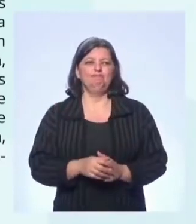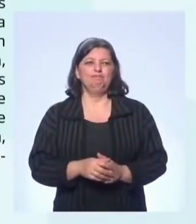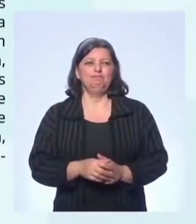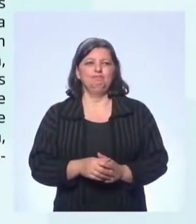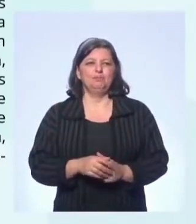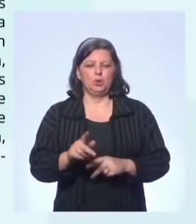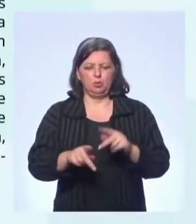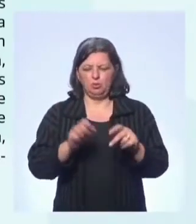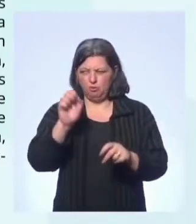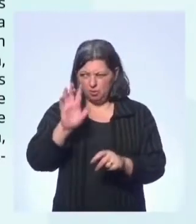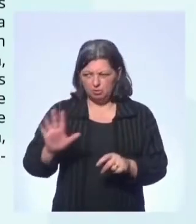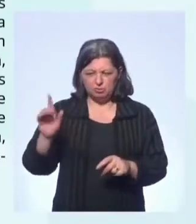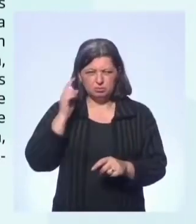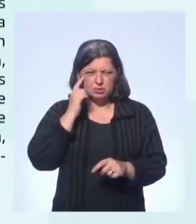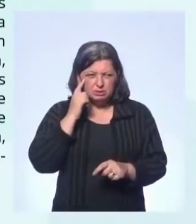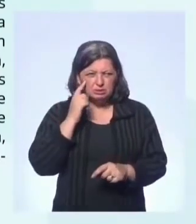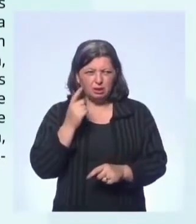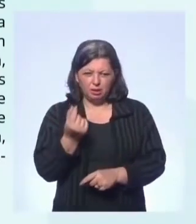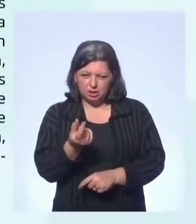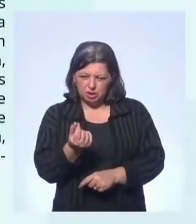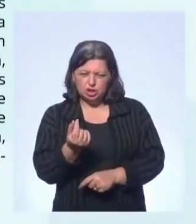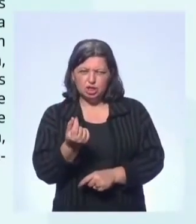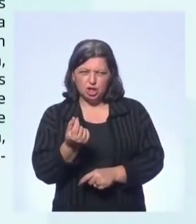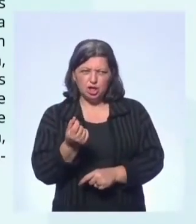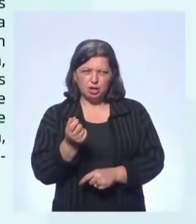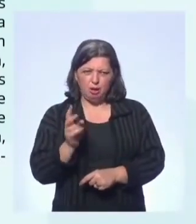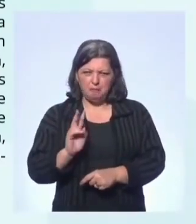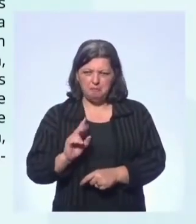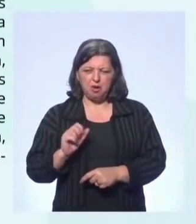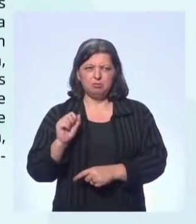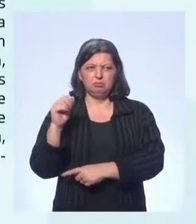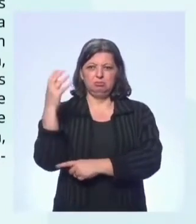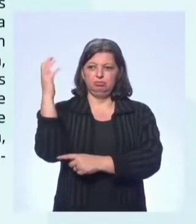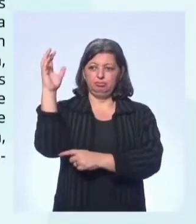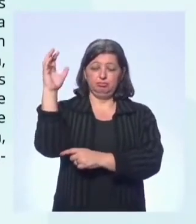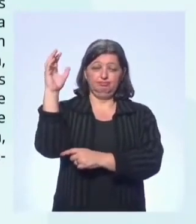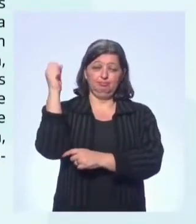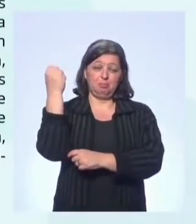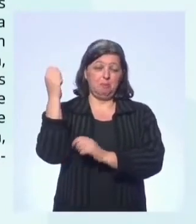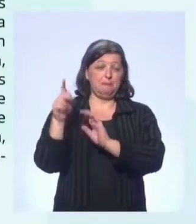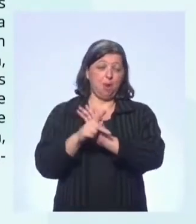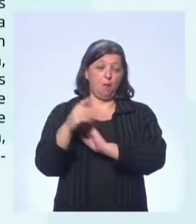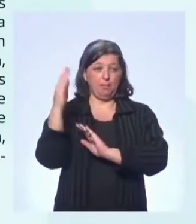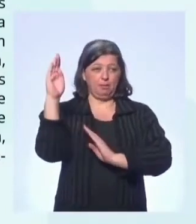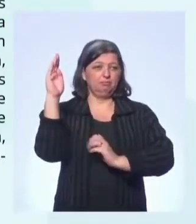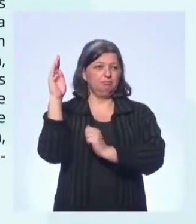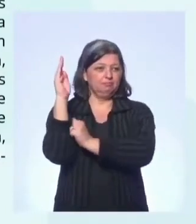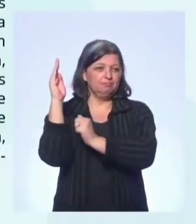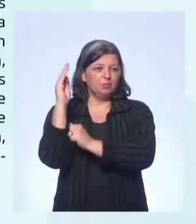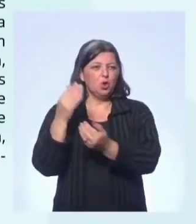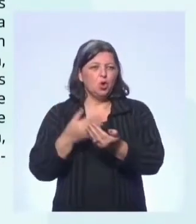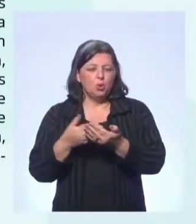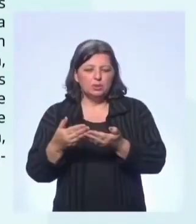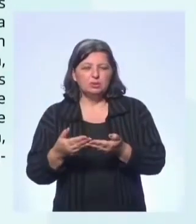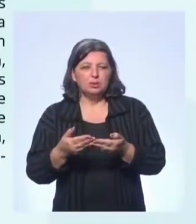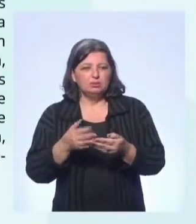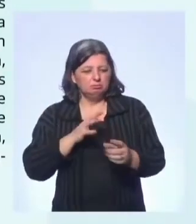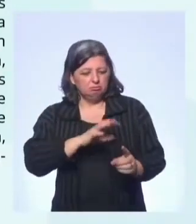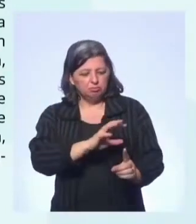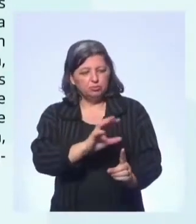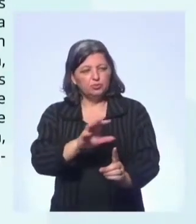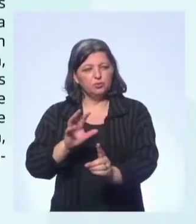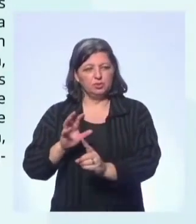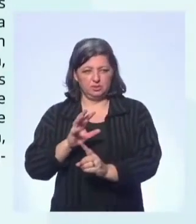o valor da madeira daquele local, começaram a direcionar os indígenas para a extração